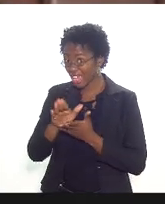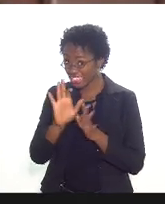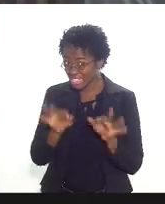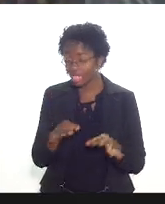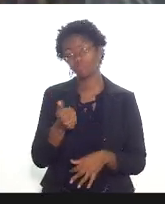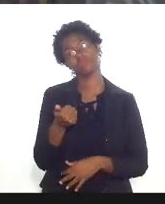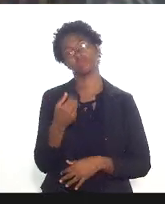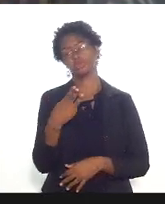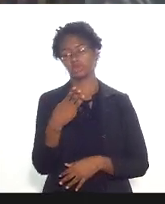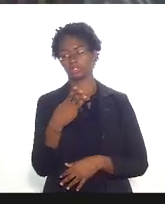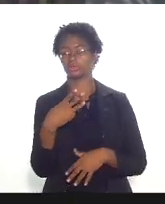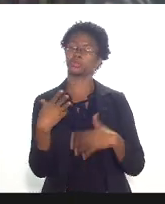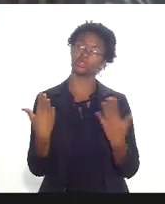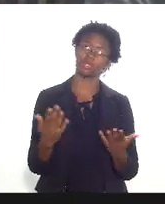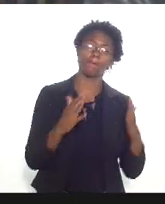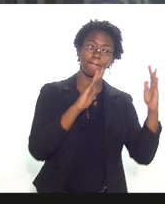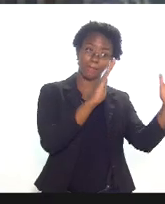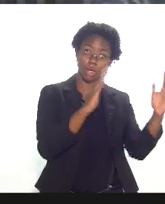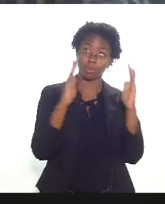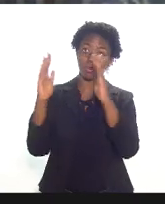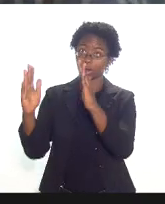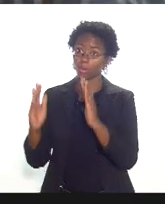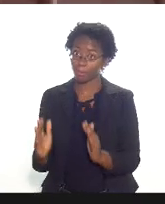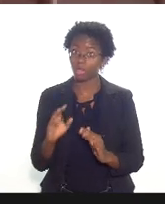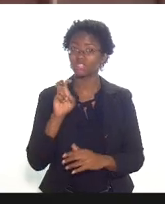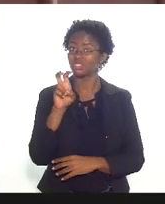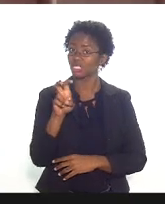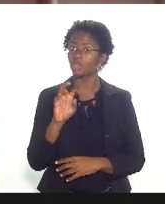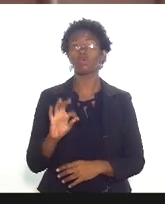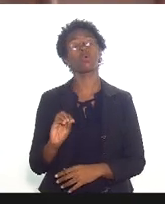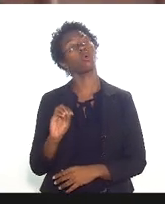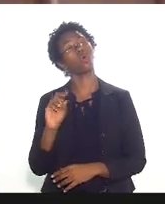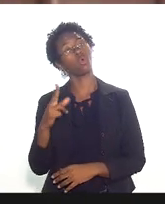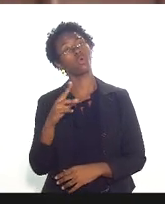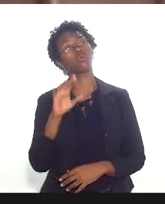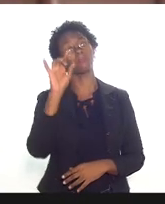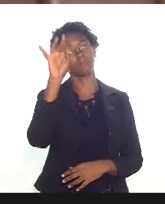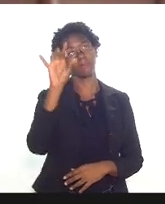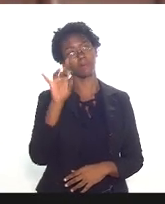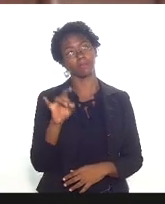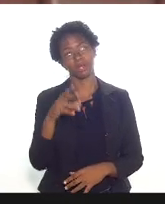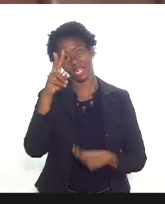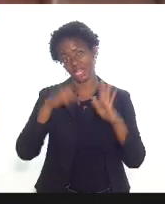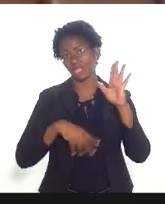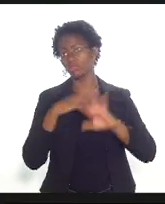A gente vota cada bloco de 5 ou eu leio todas e a gente vota ao final?